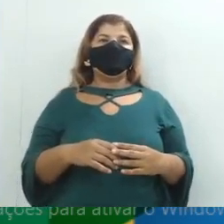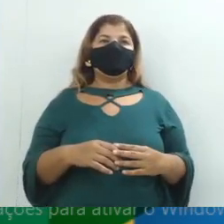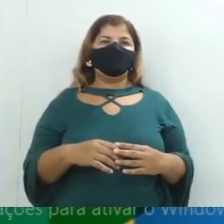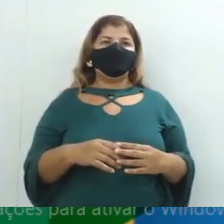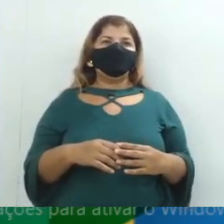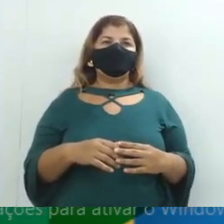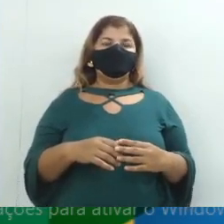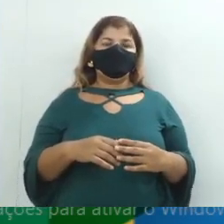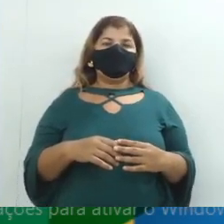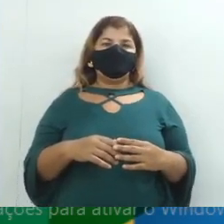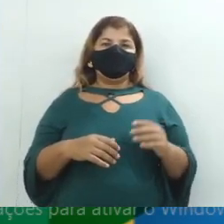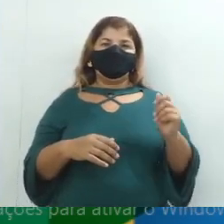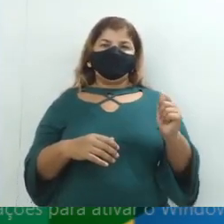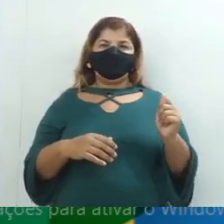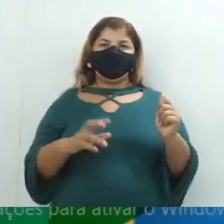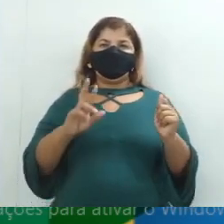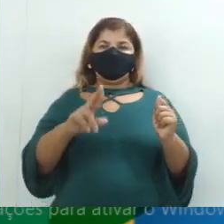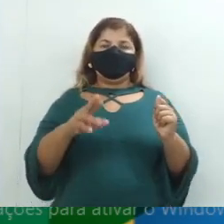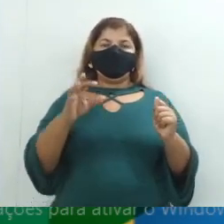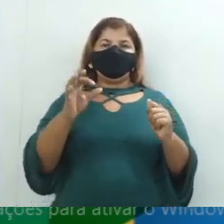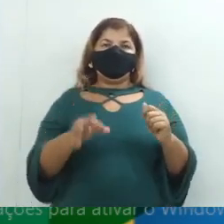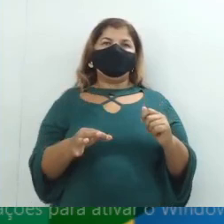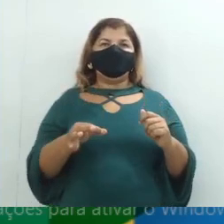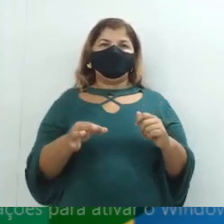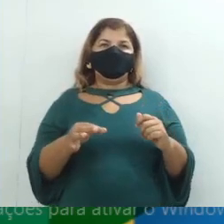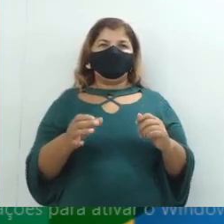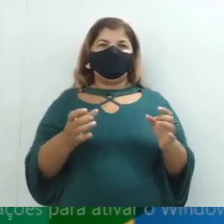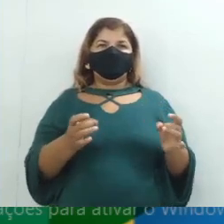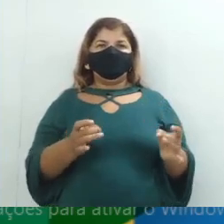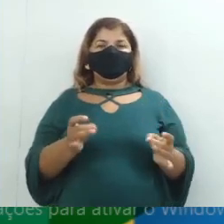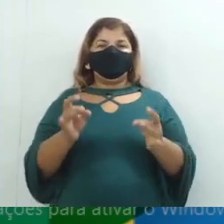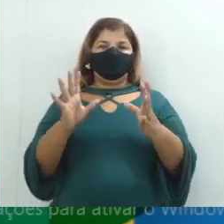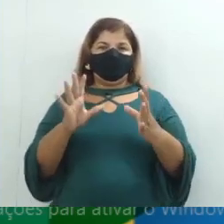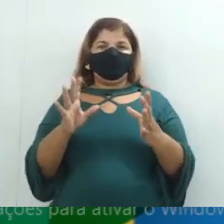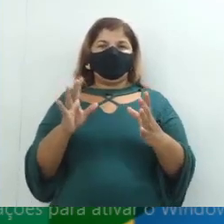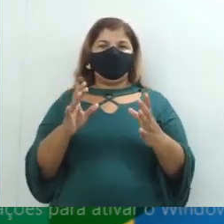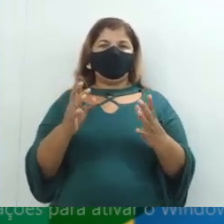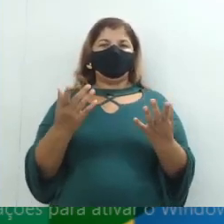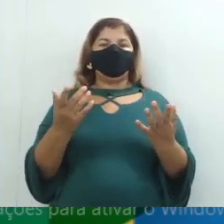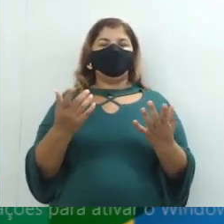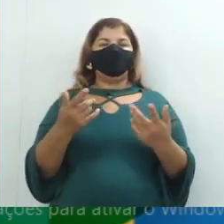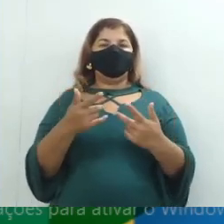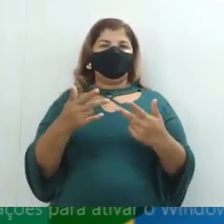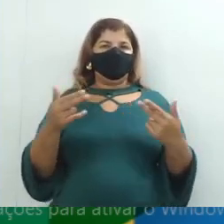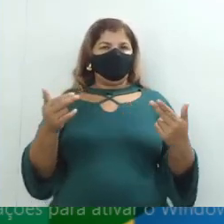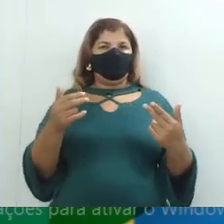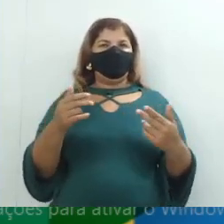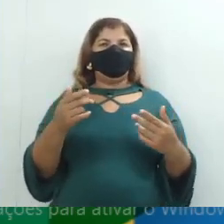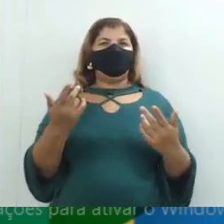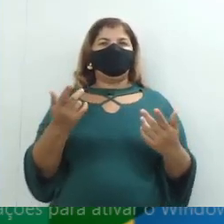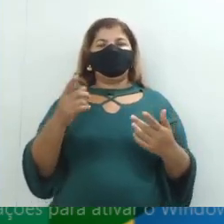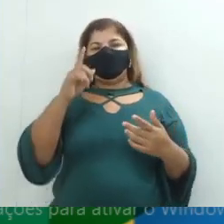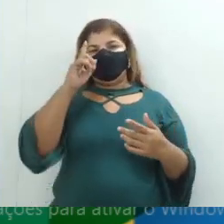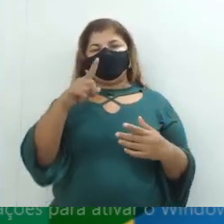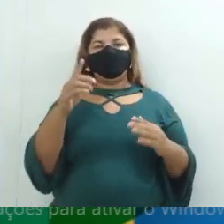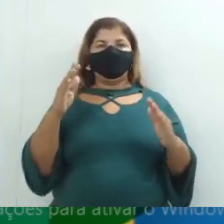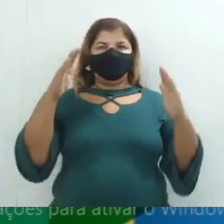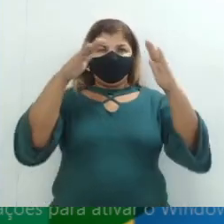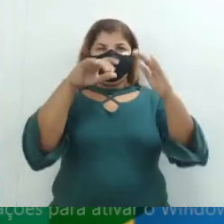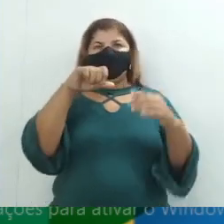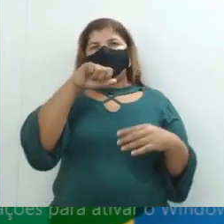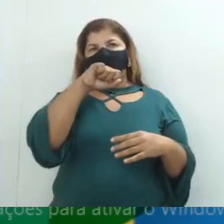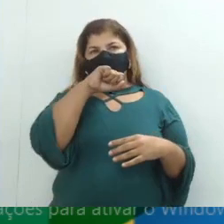letra A venda de indulgências e a autoridade do Papa, líder supremo da Igreja. Então as reformas